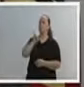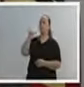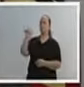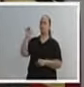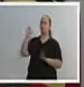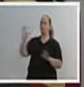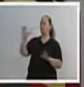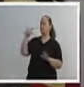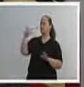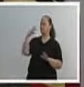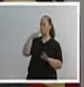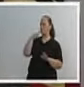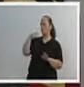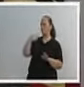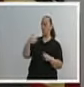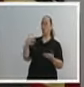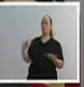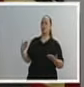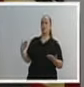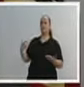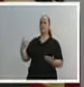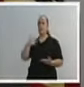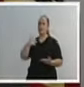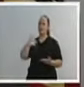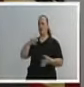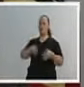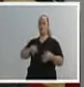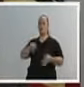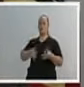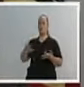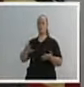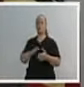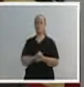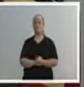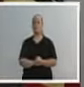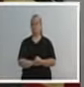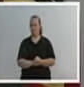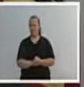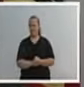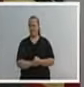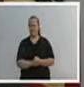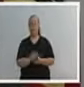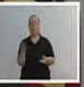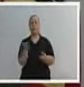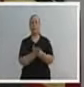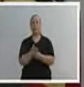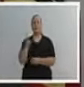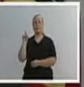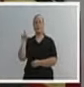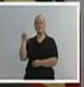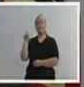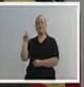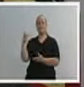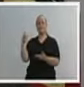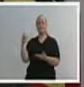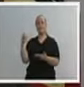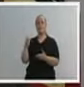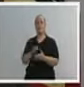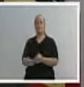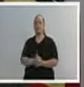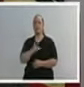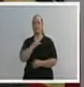agente, você sabe com quem você está falando? Porque o camarada era juiz, foi lá, processou a gente e, infelizmente, a